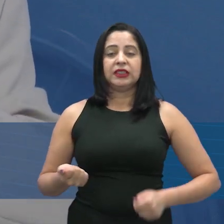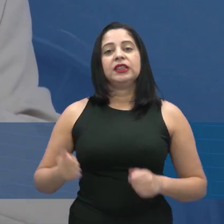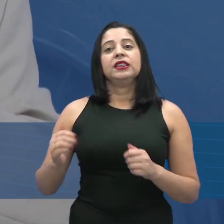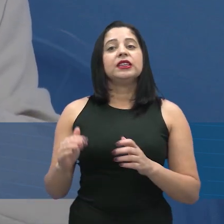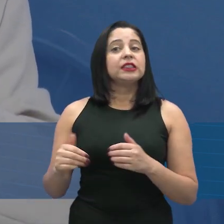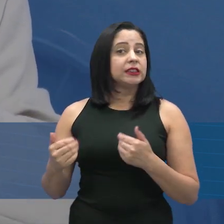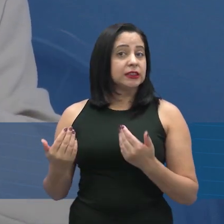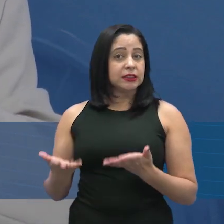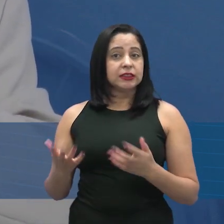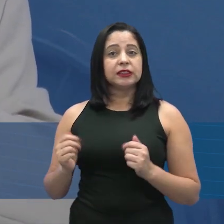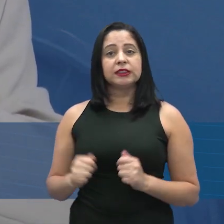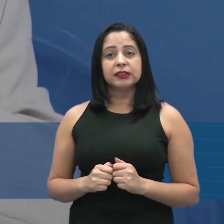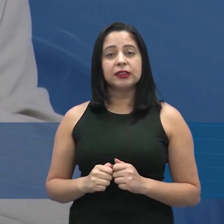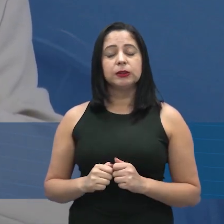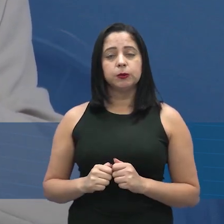internamente.